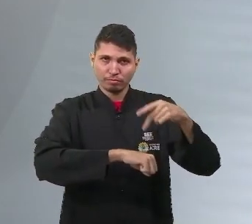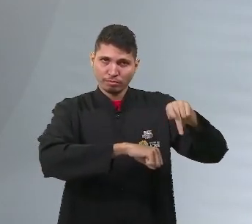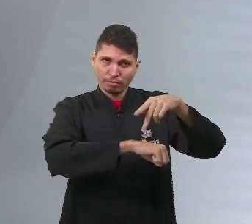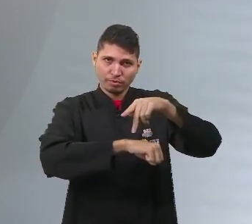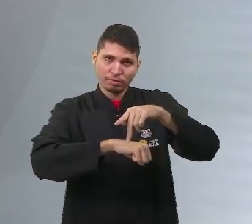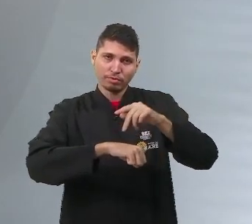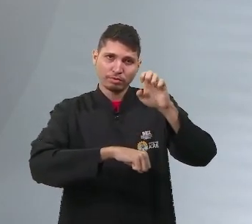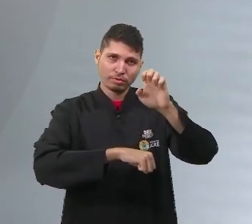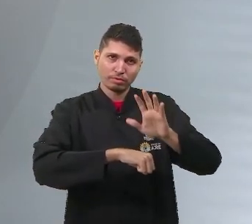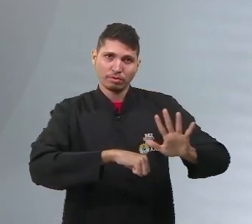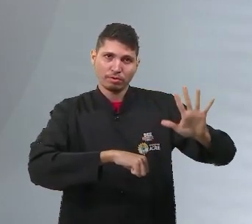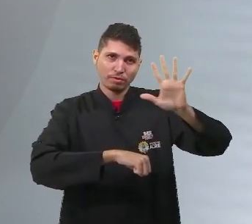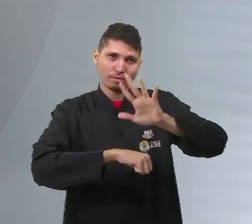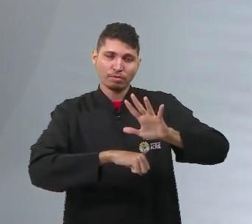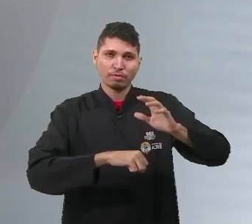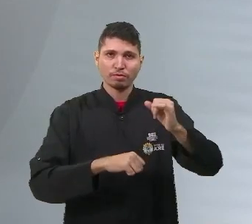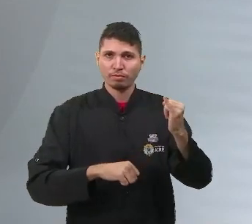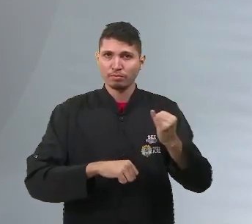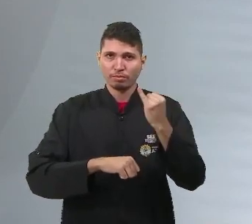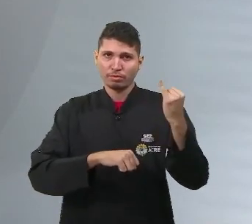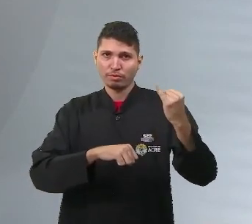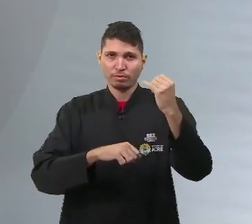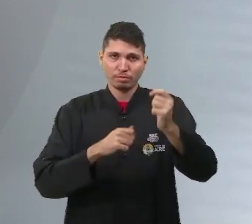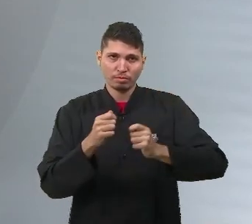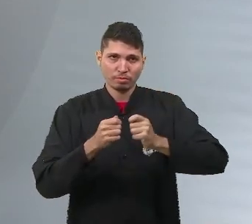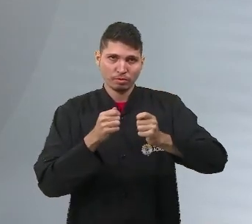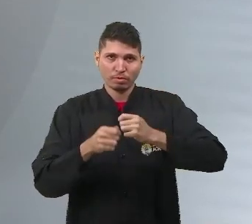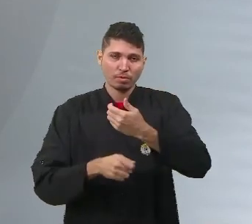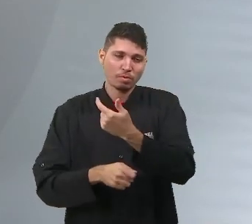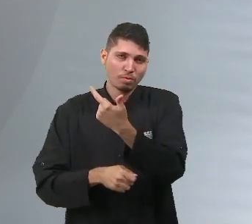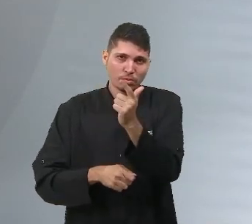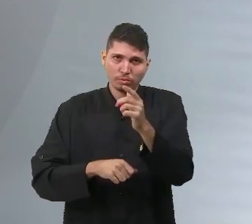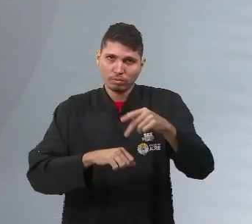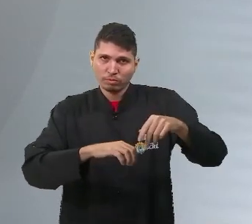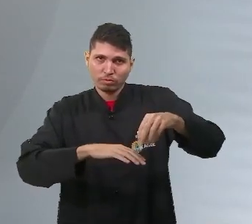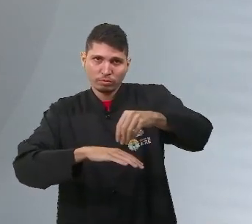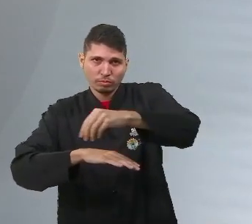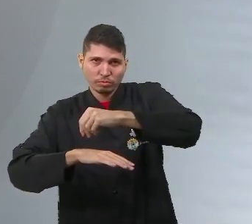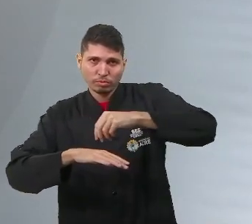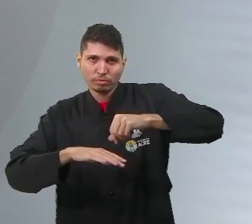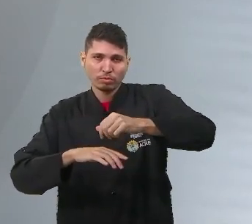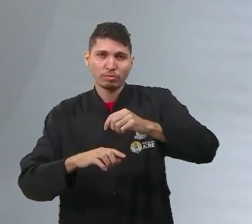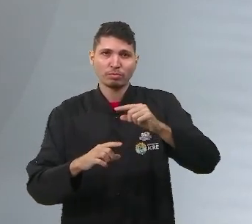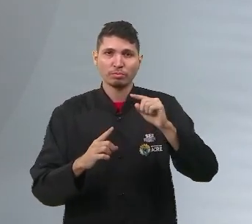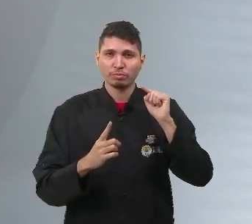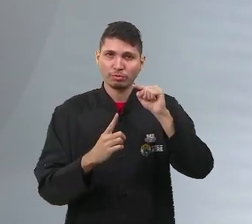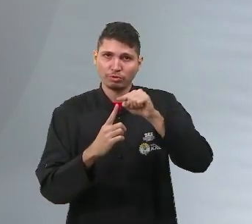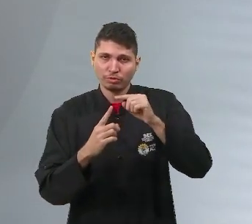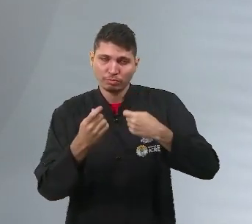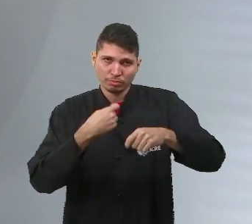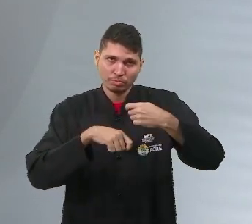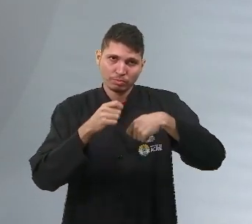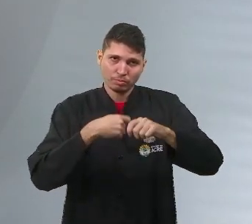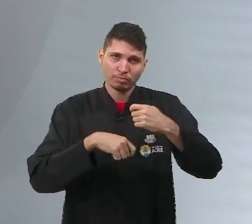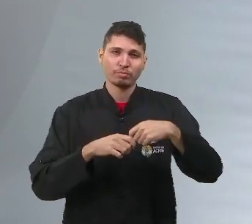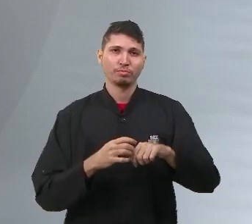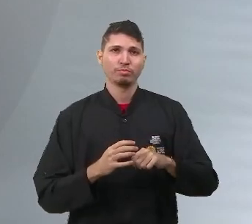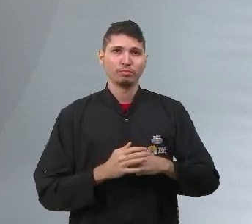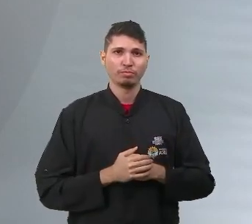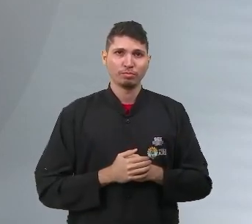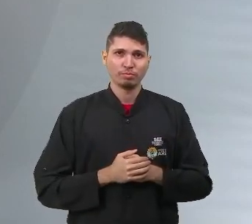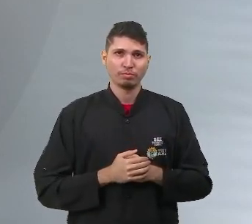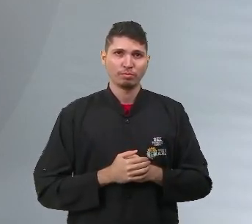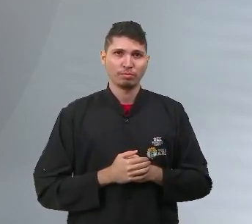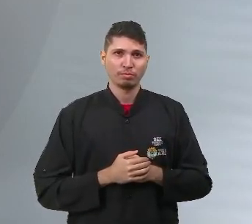por colonizar, controlar outros territórios com o objetivo geral, que era o objetivo econômico. Lembrando que muitas pessoas